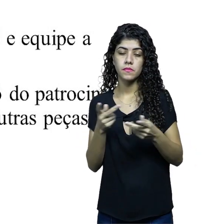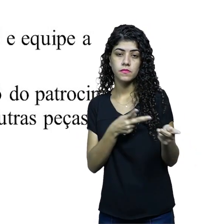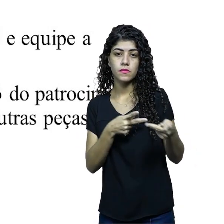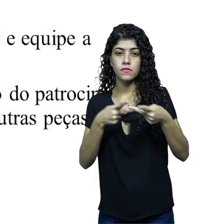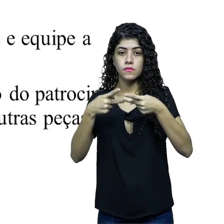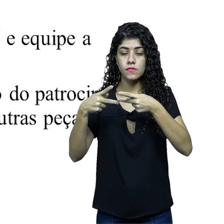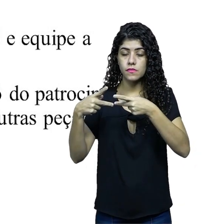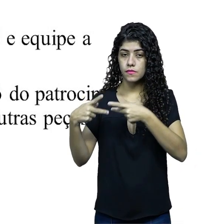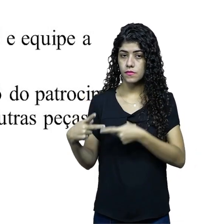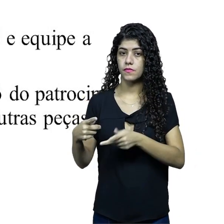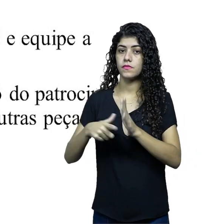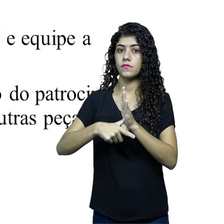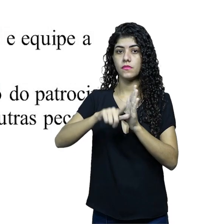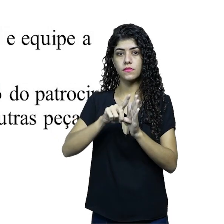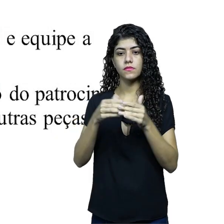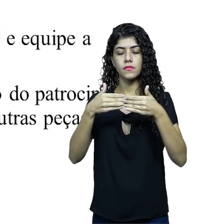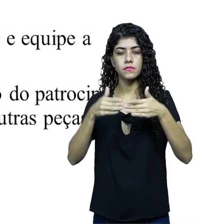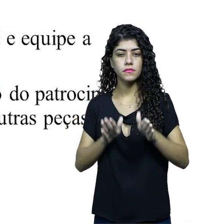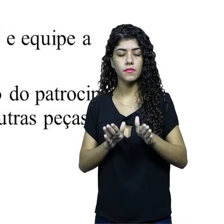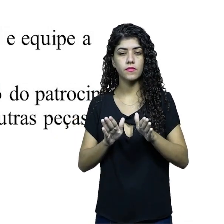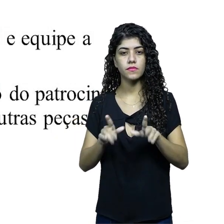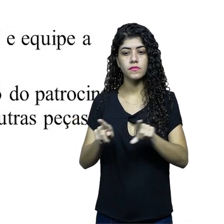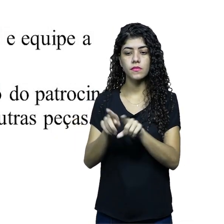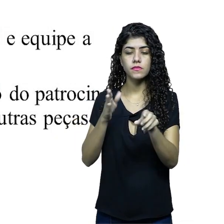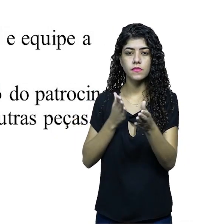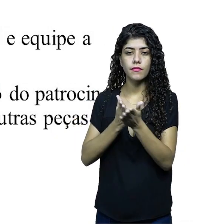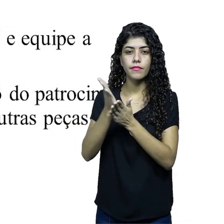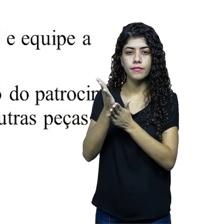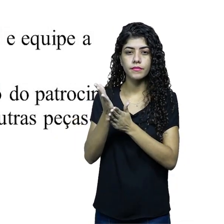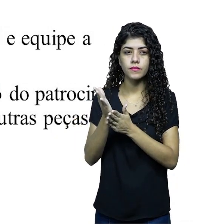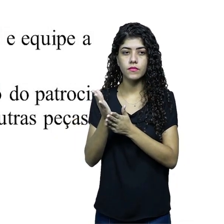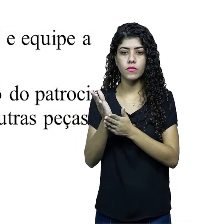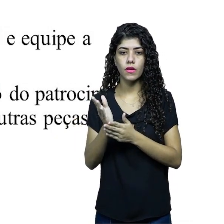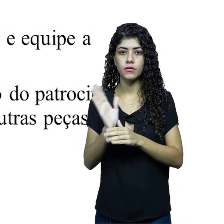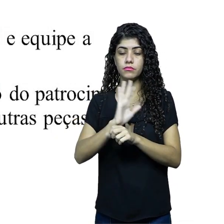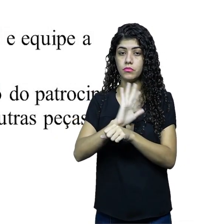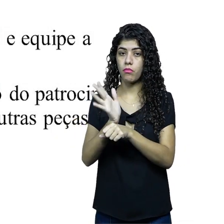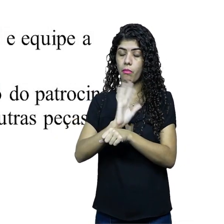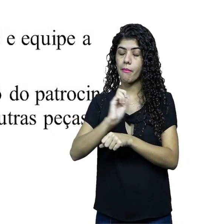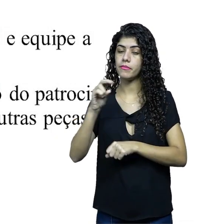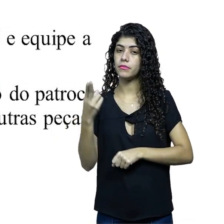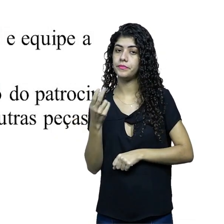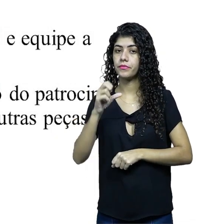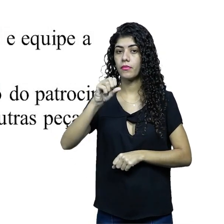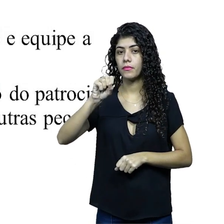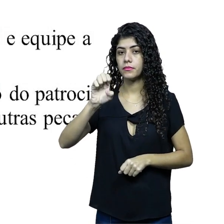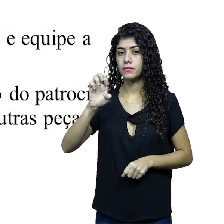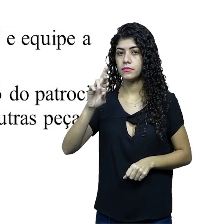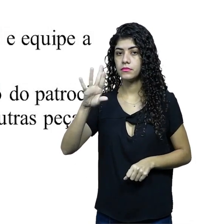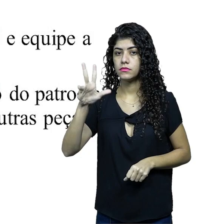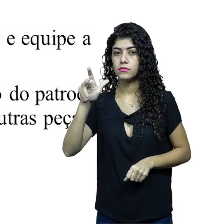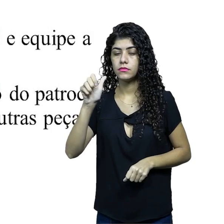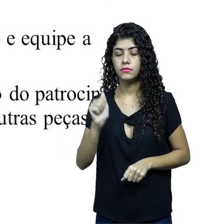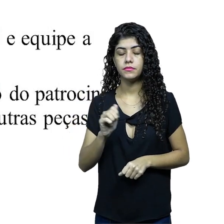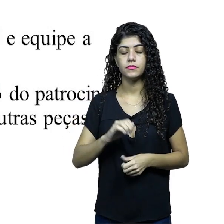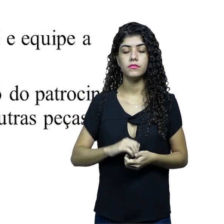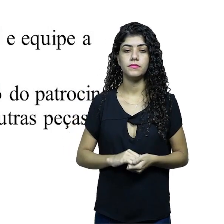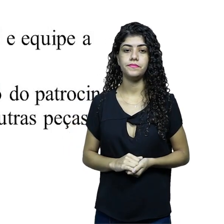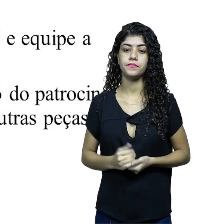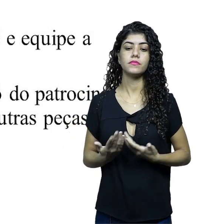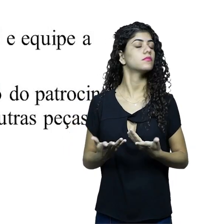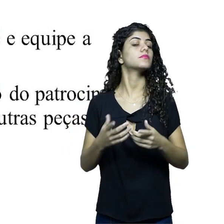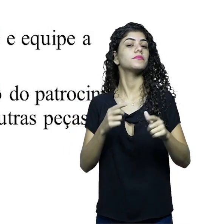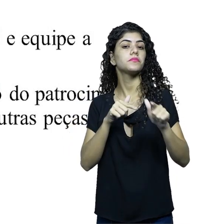patrocinador, convites para a pré-estreia oficial, inserção do produto no filme ou na série, inserção